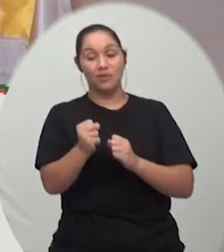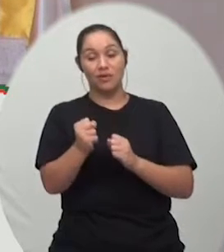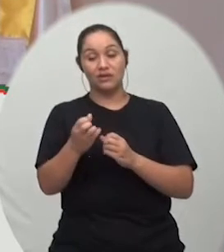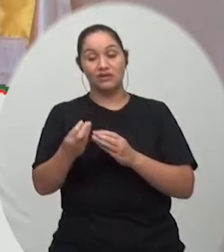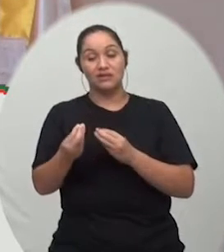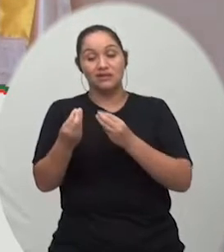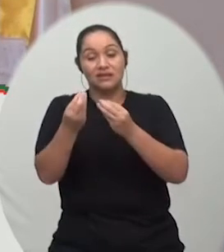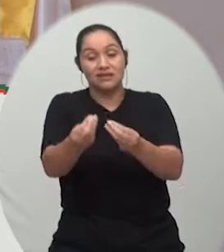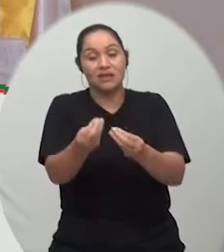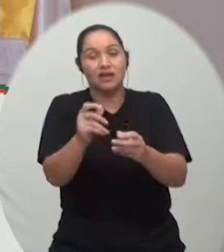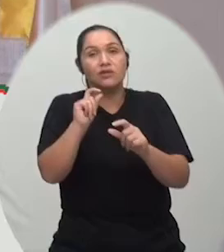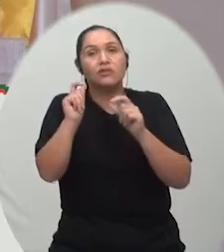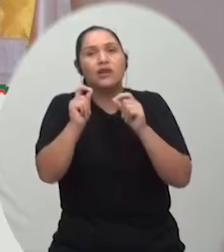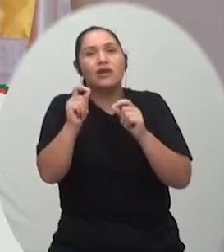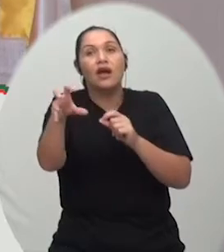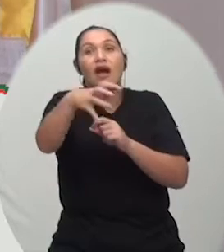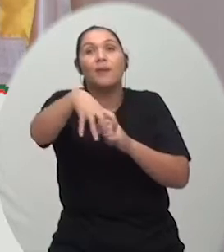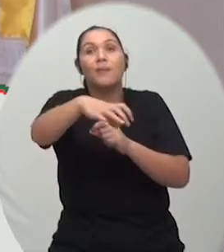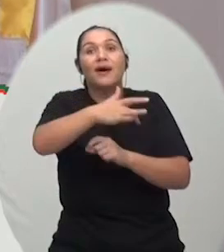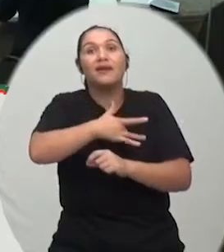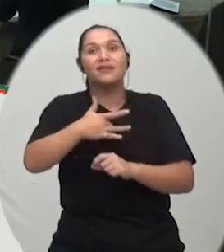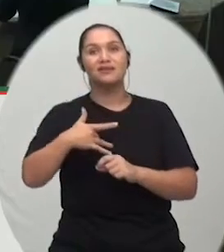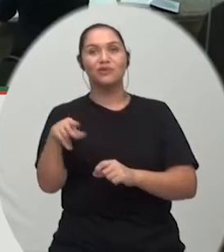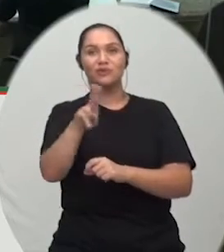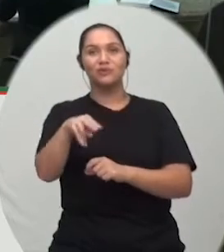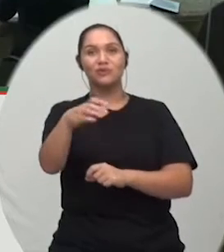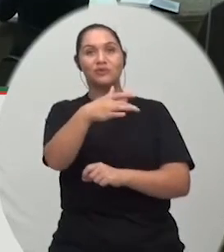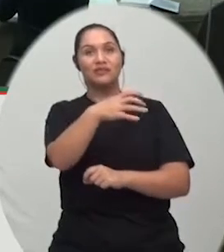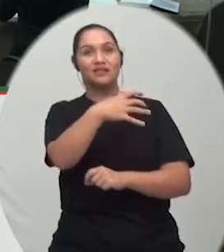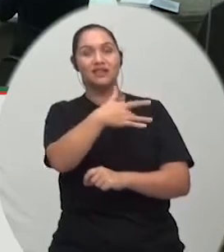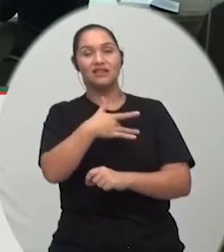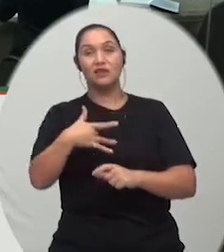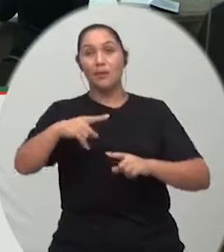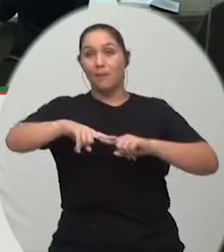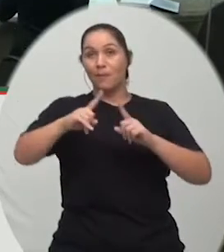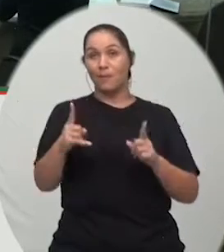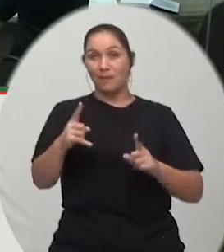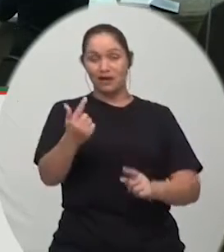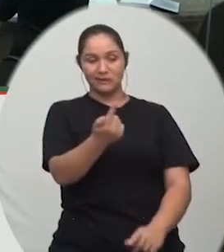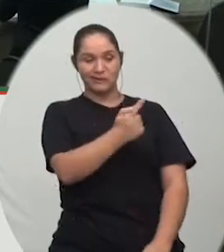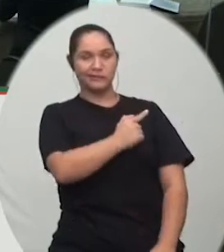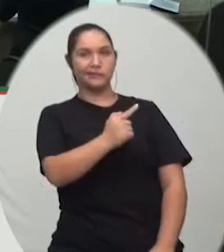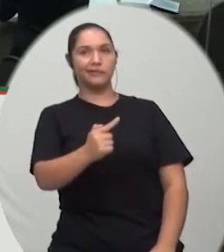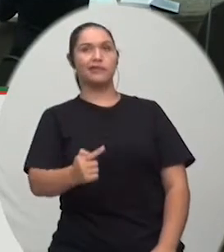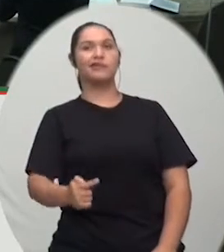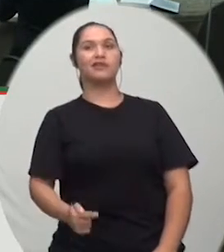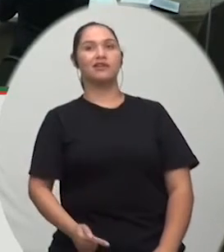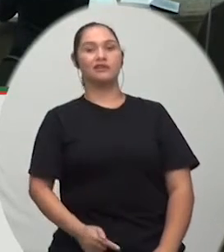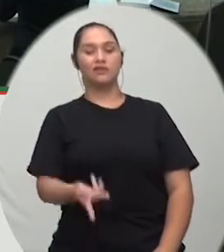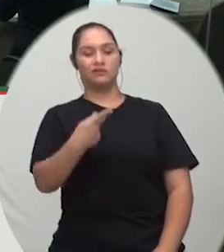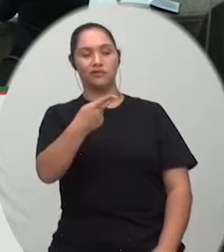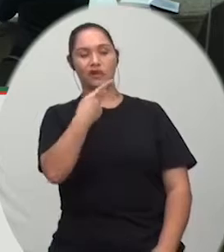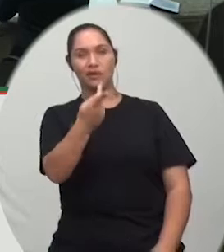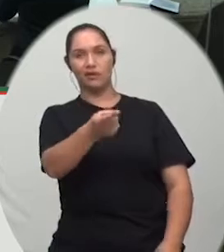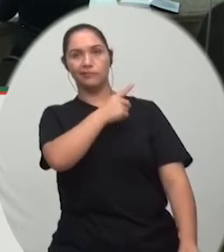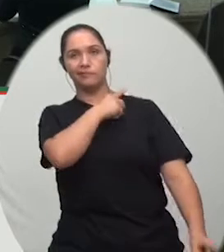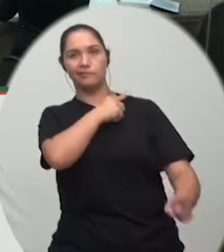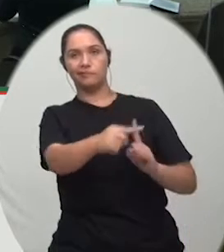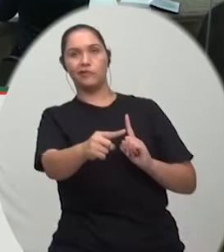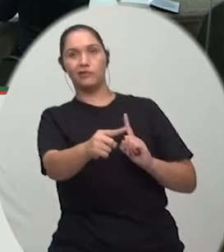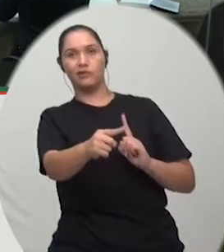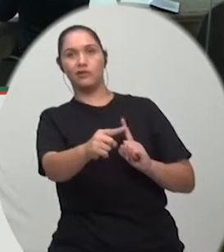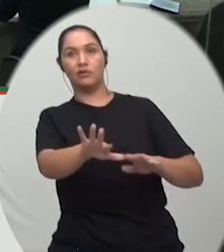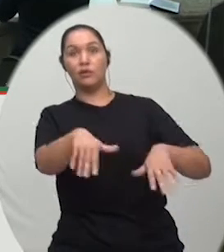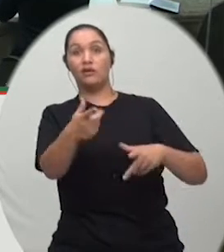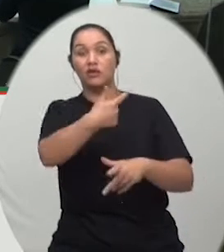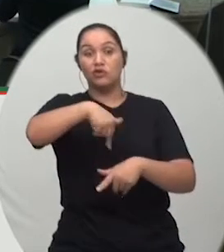comprometido por conta do veto do governador. A luta é a derrubada do veto. A luta é a derrubada do veto. Por